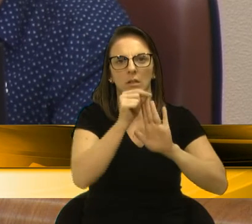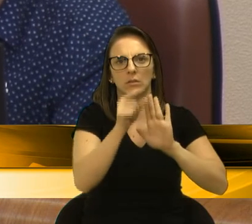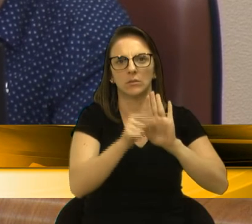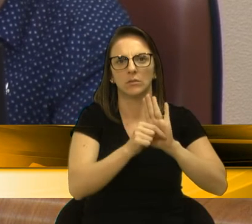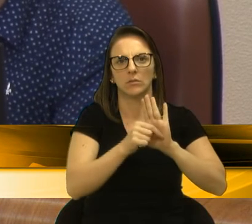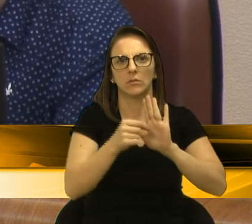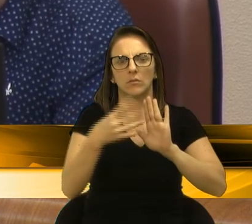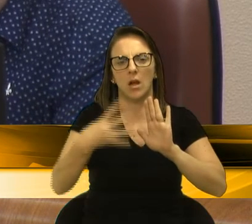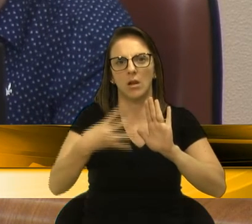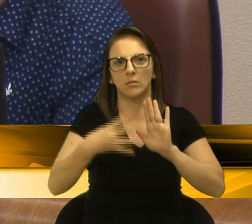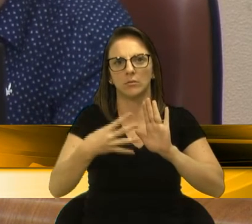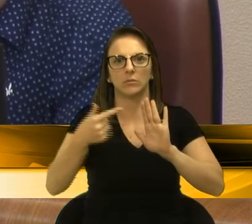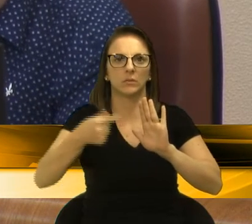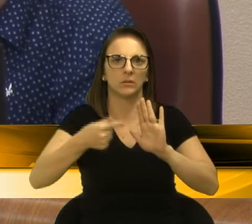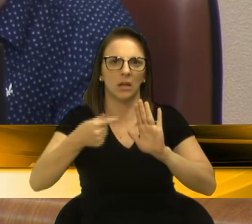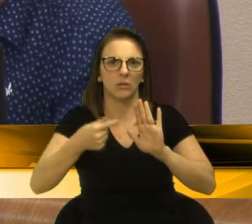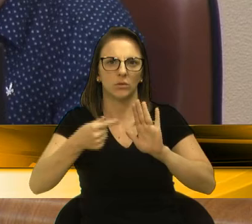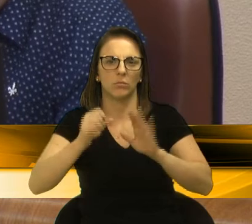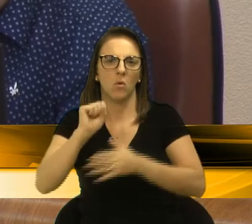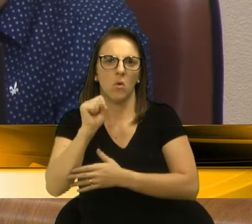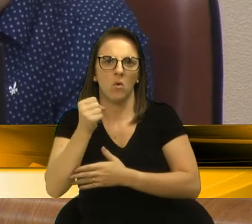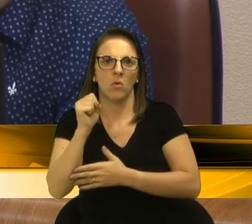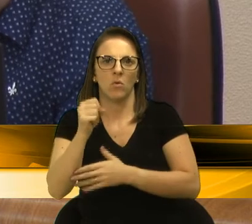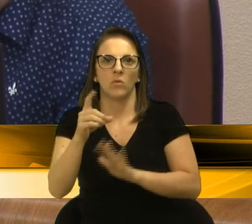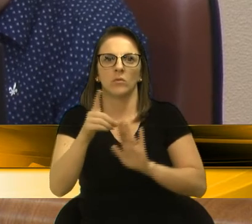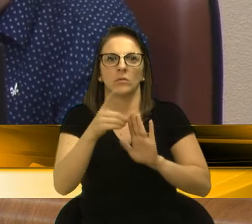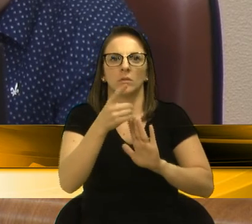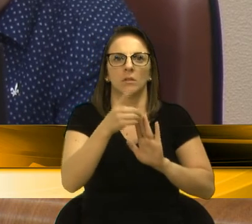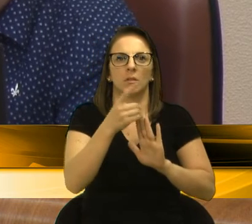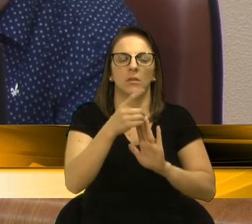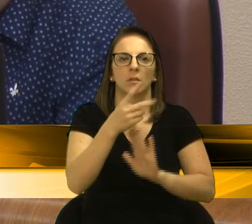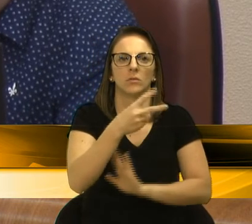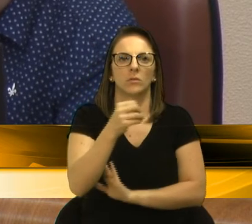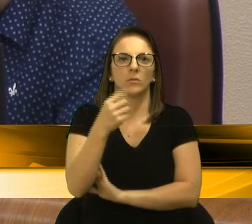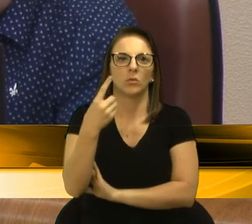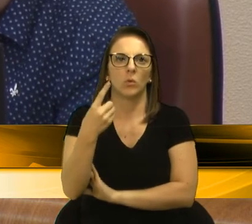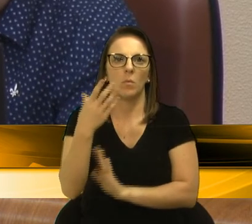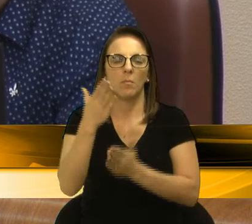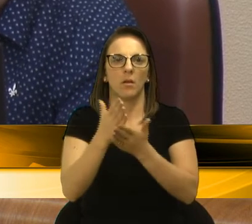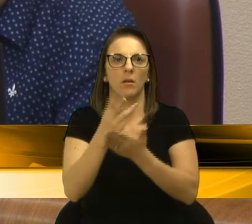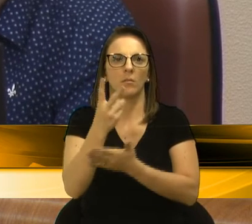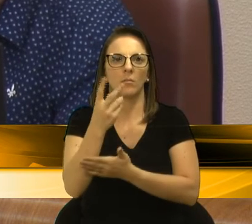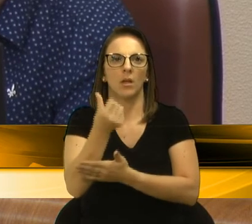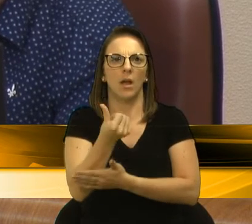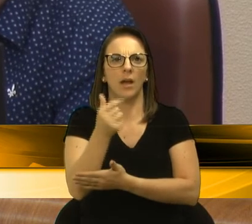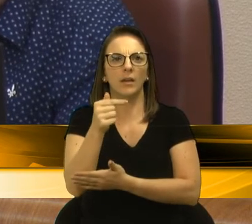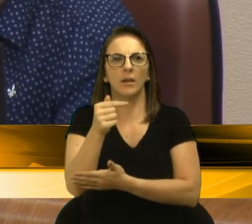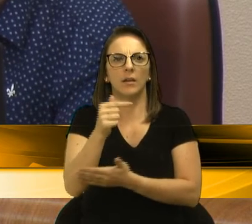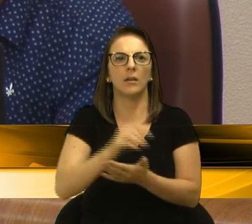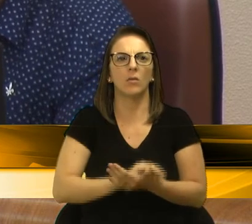7º e 8º do Decreto-Lei 201/67. Oitavo, omitir-se ou